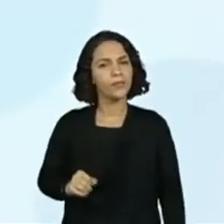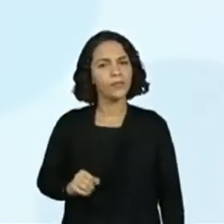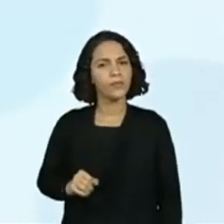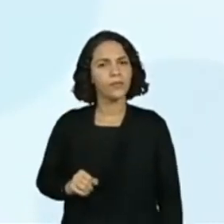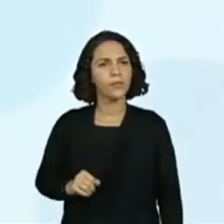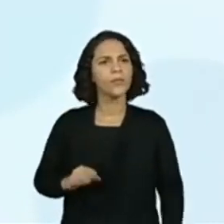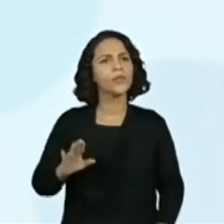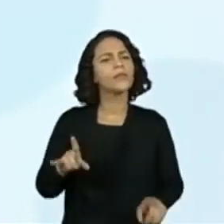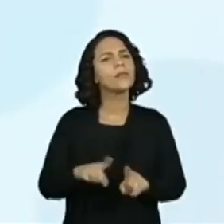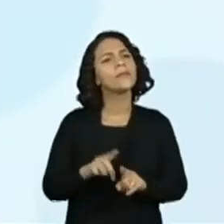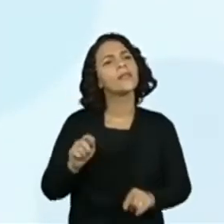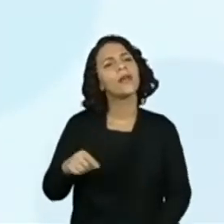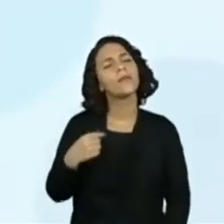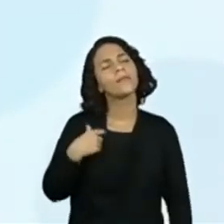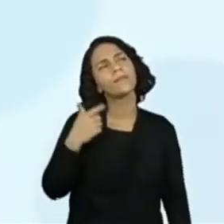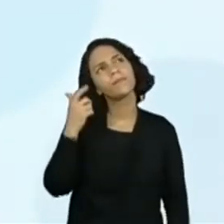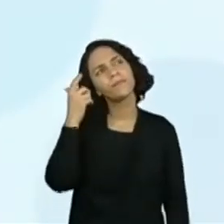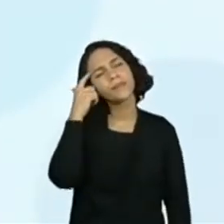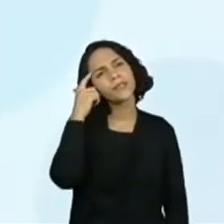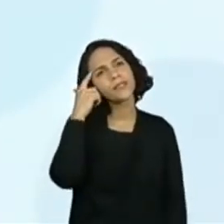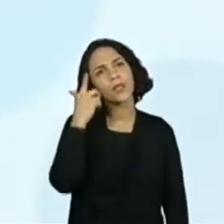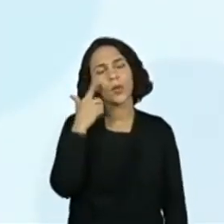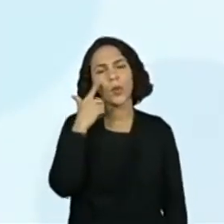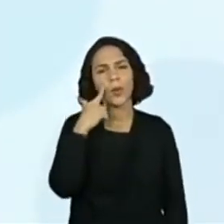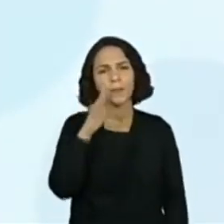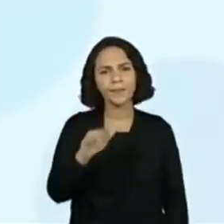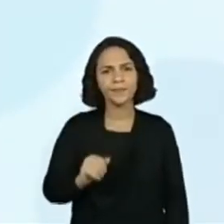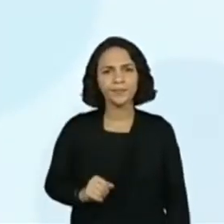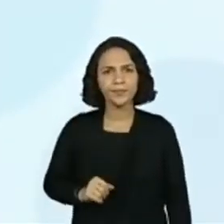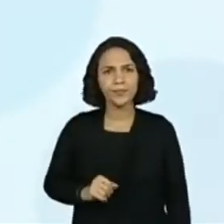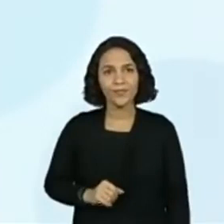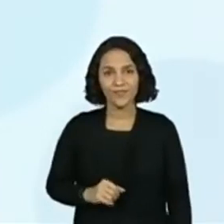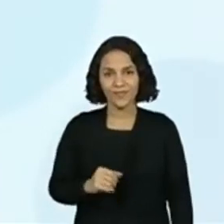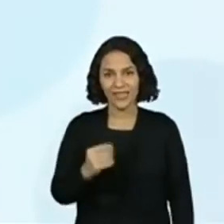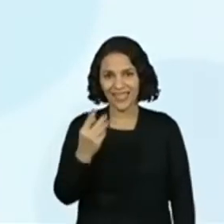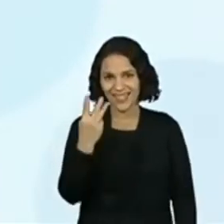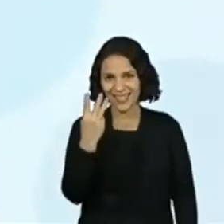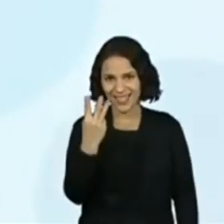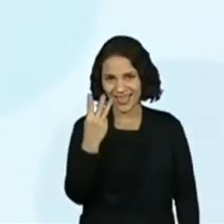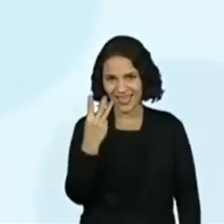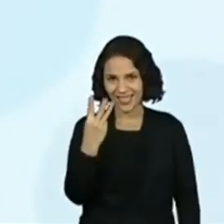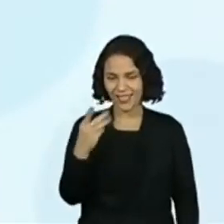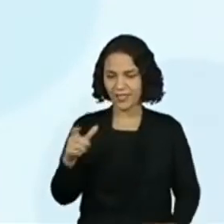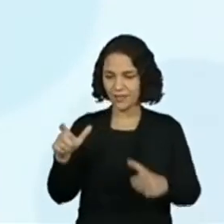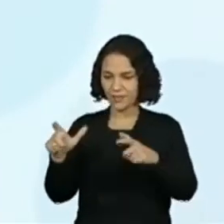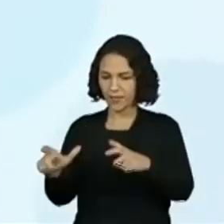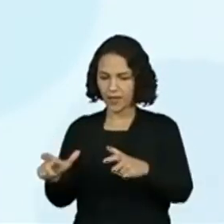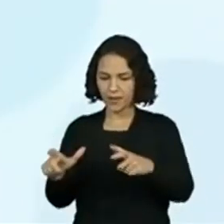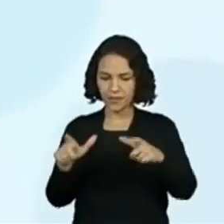E eu posso pensar, então, três vezes, são três bandejas.